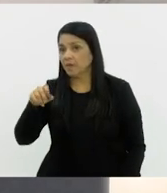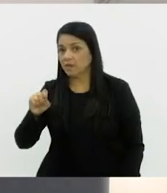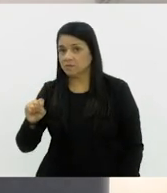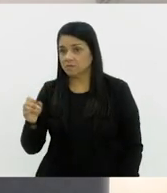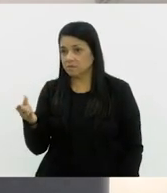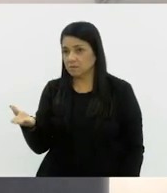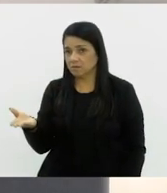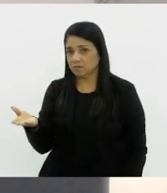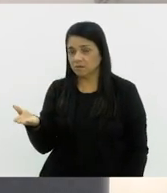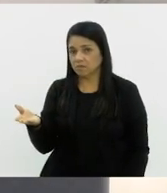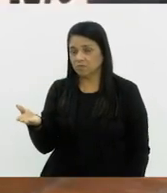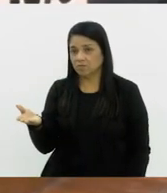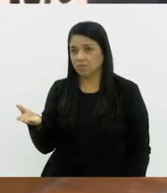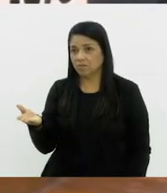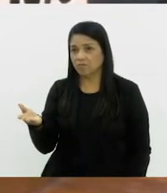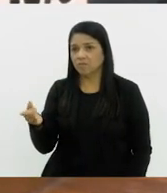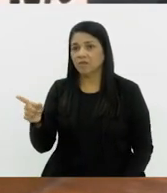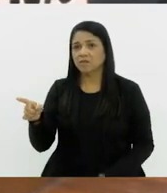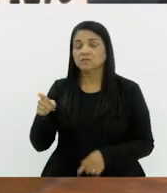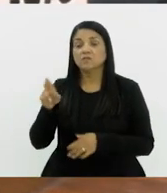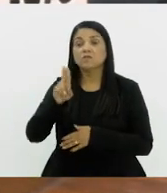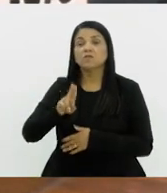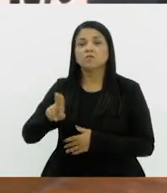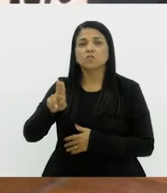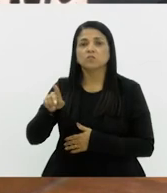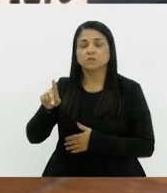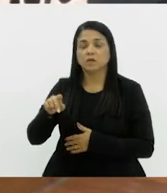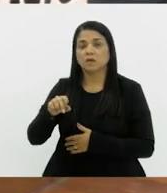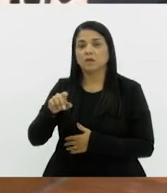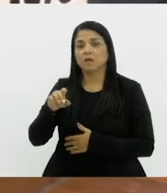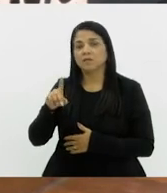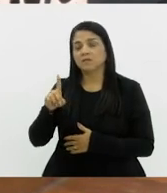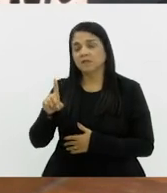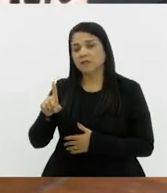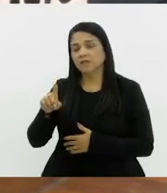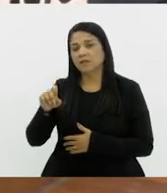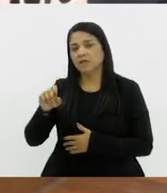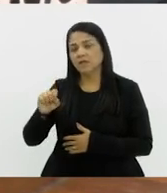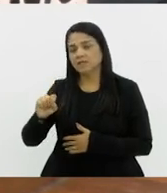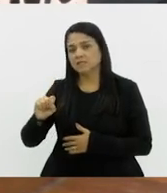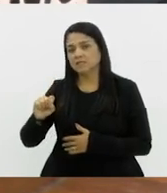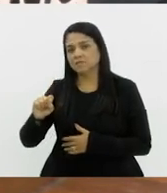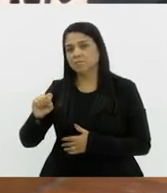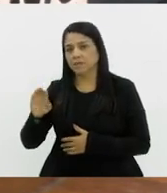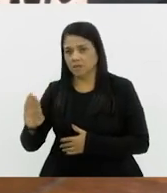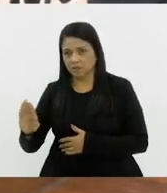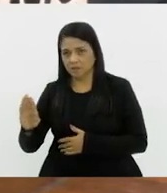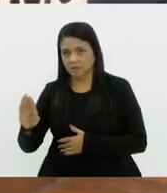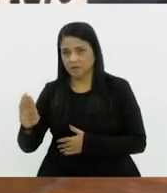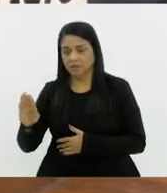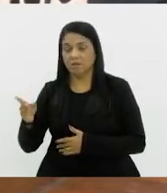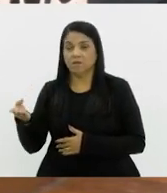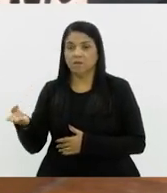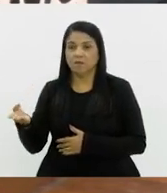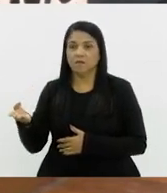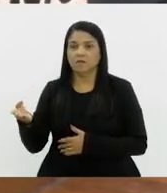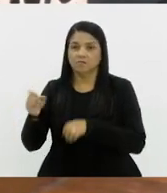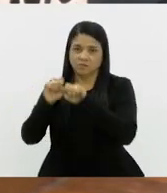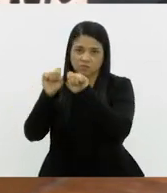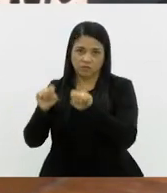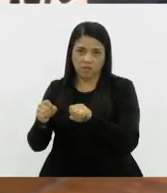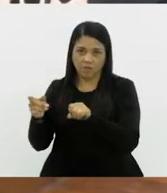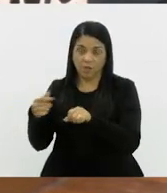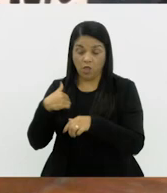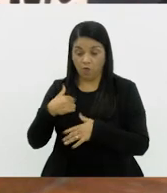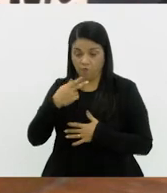Esse equipamento aí funciona com ADS-B, gente, se eu não me engano. Mas, assim, vou dizer aqui para vocês que eu não tenho como falar isso, mas vou dizer